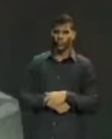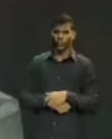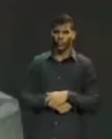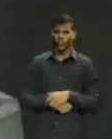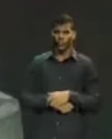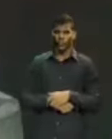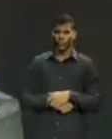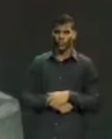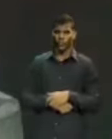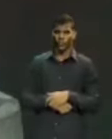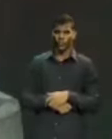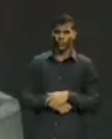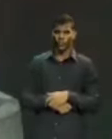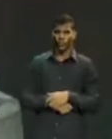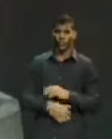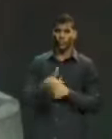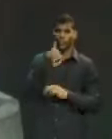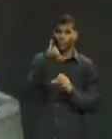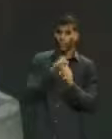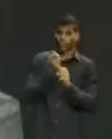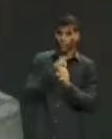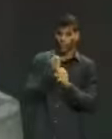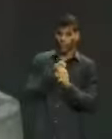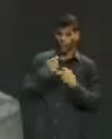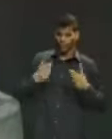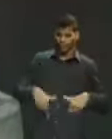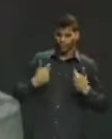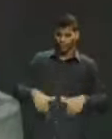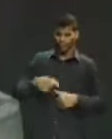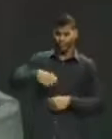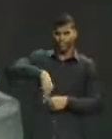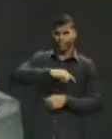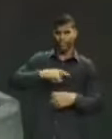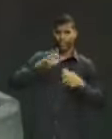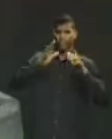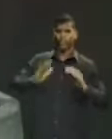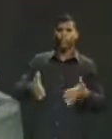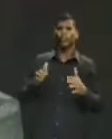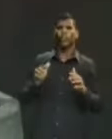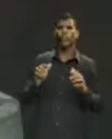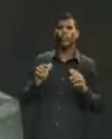que, nesses 6 anos de atuação, nós temos feito esse